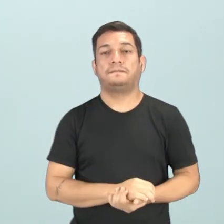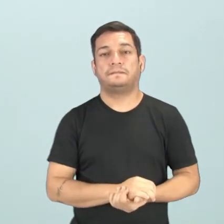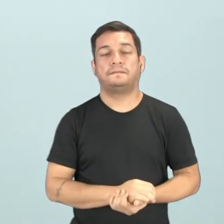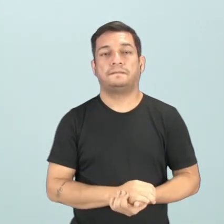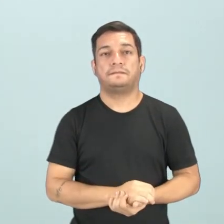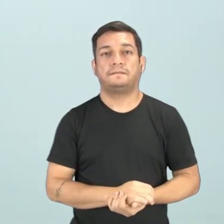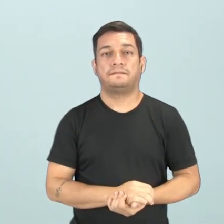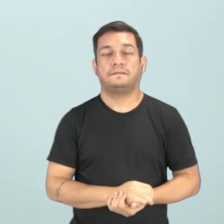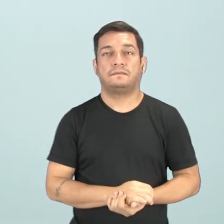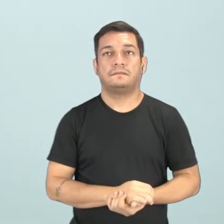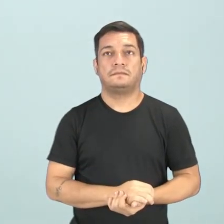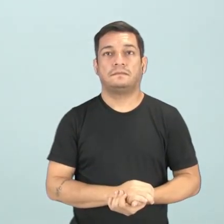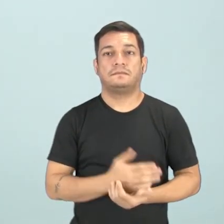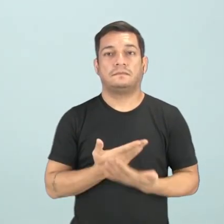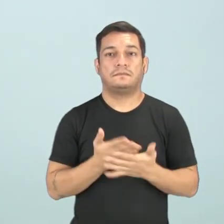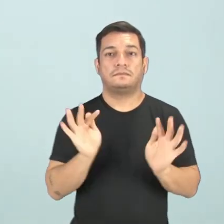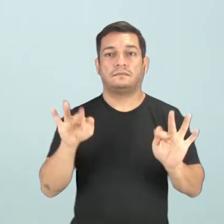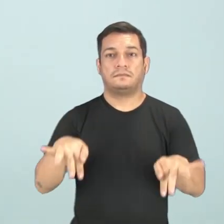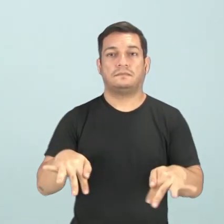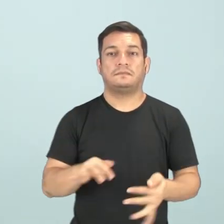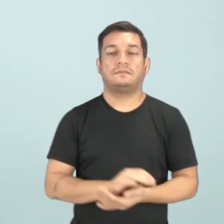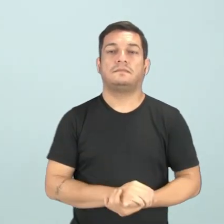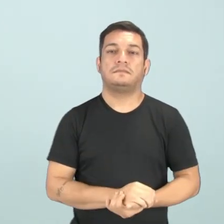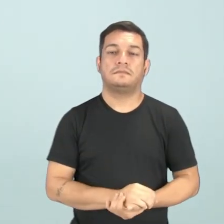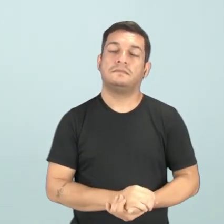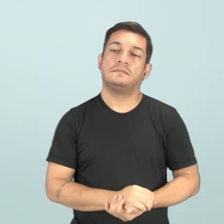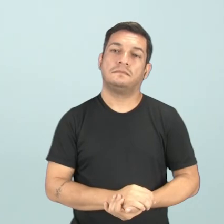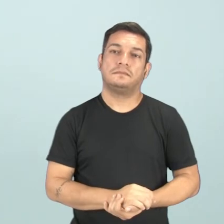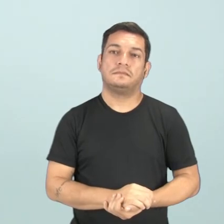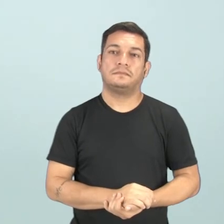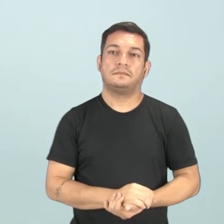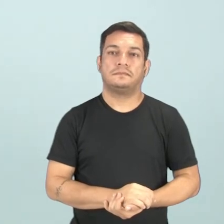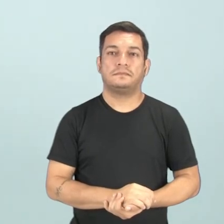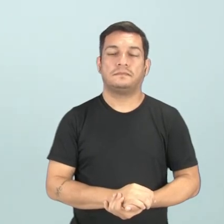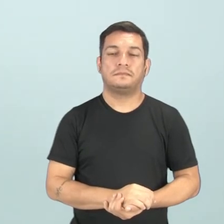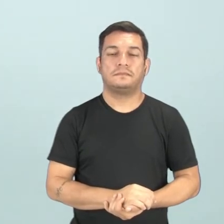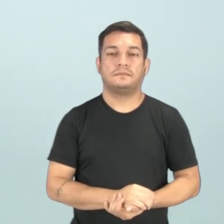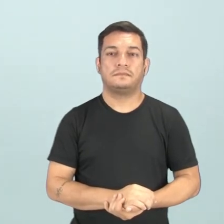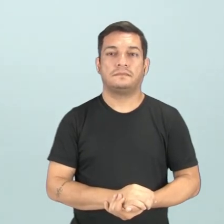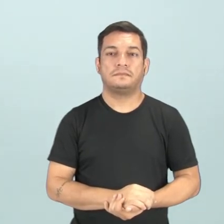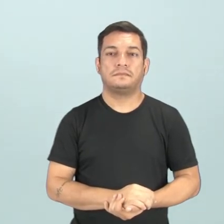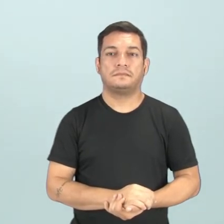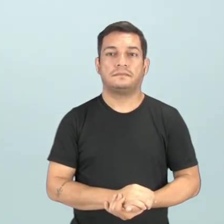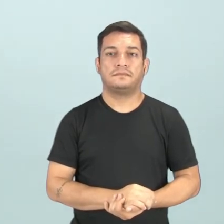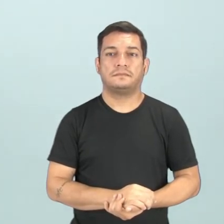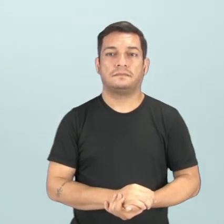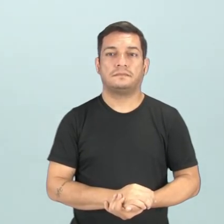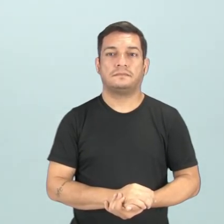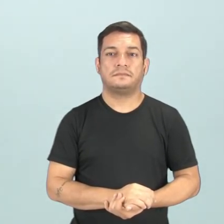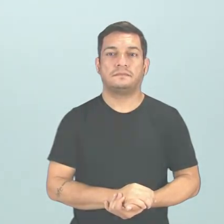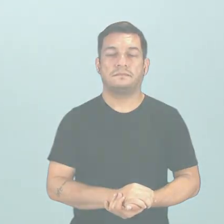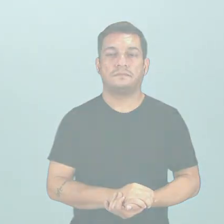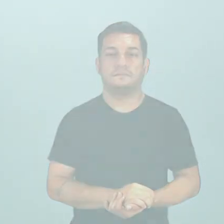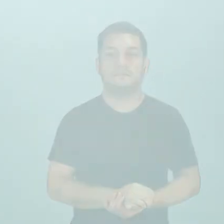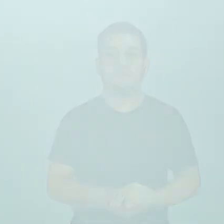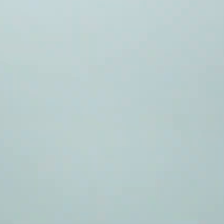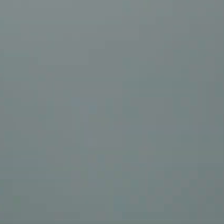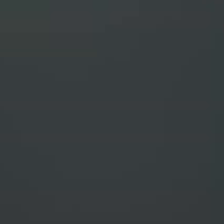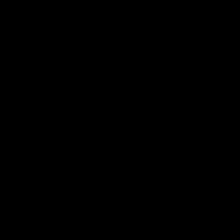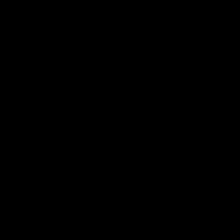Então, a nossa aula de hoje termina por aqui, tá certo? E até a próxima.